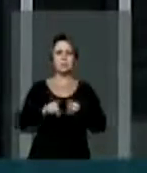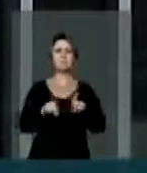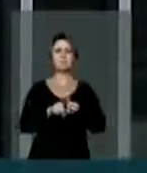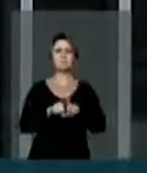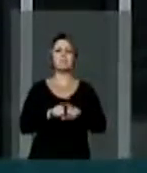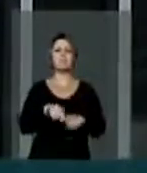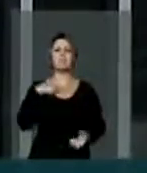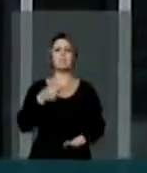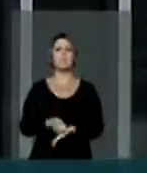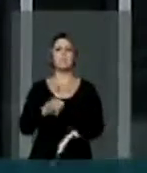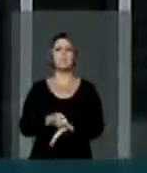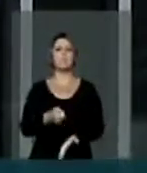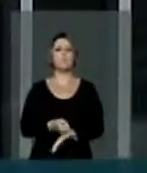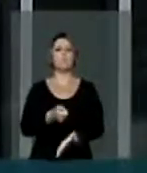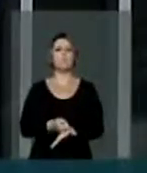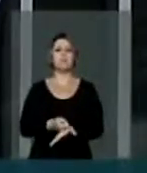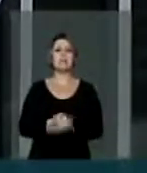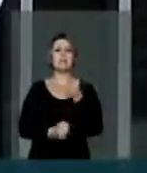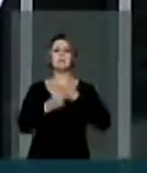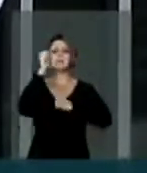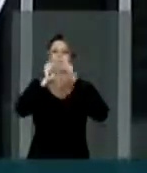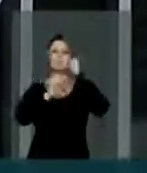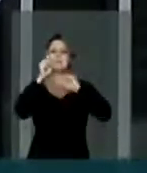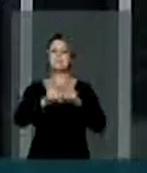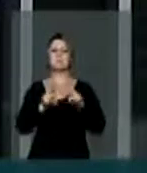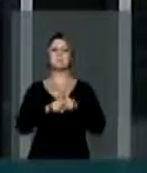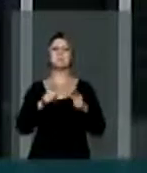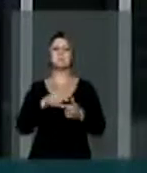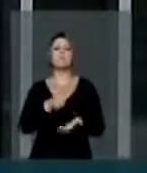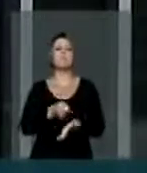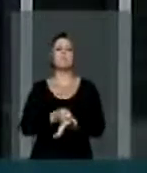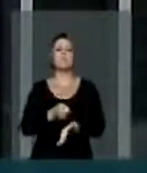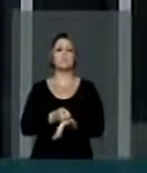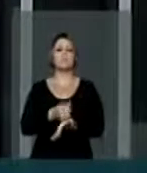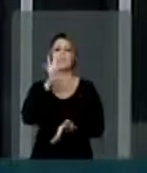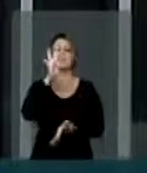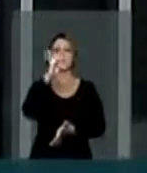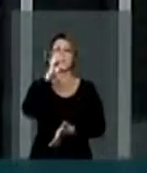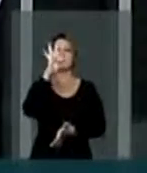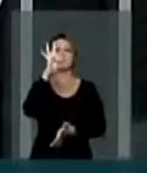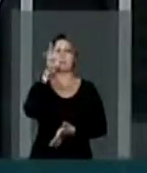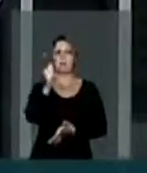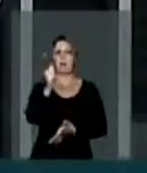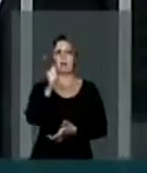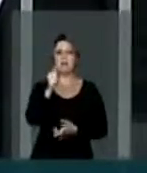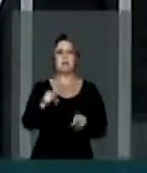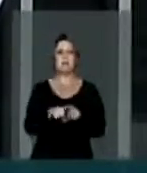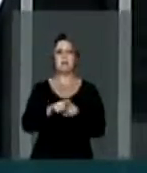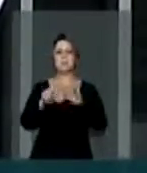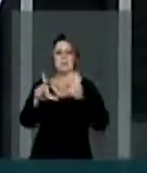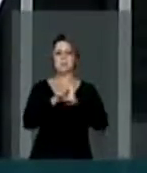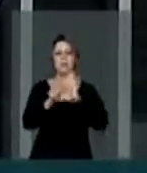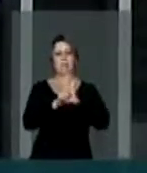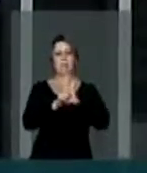da força e do lobby da indústria do álcool, que por imposição da FIFA tivemos nossa